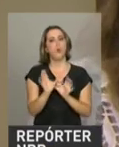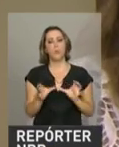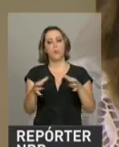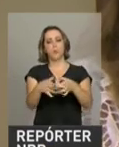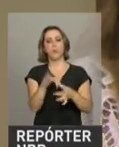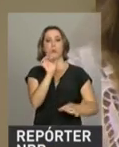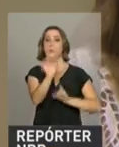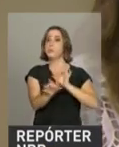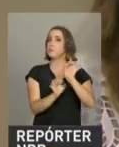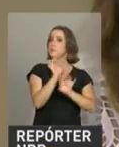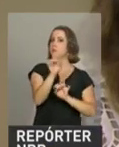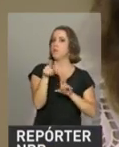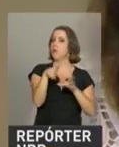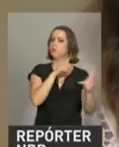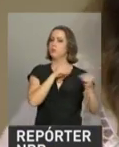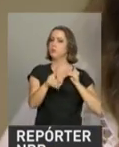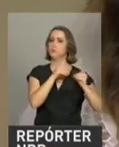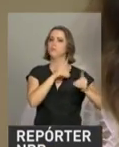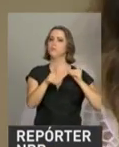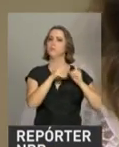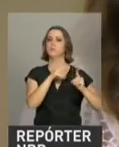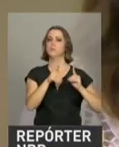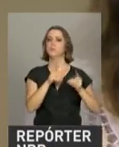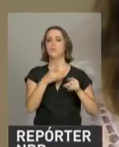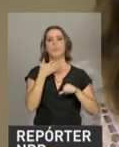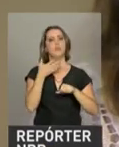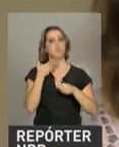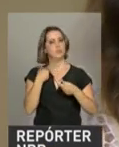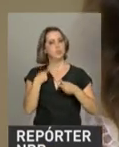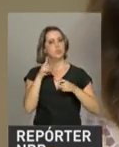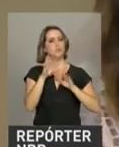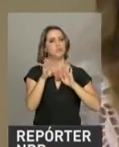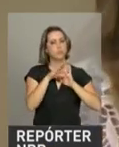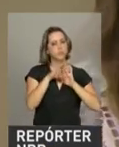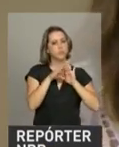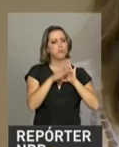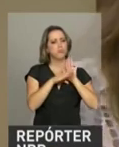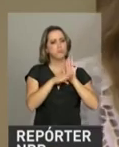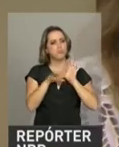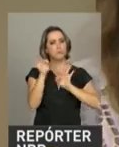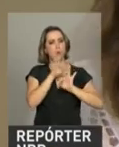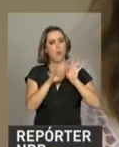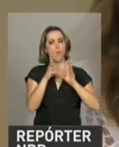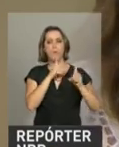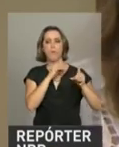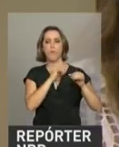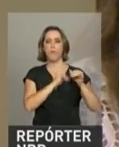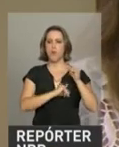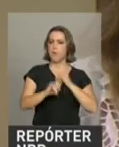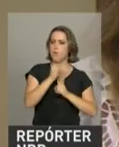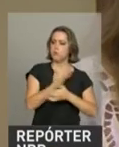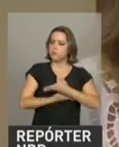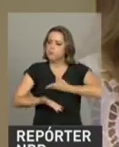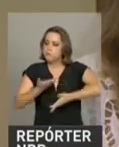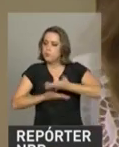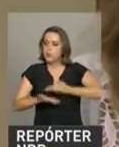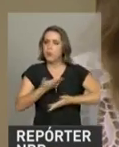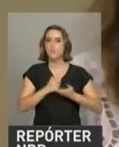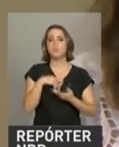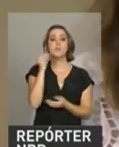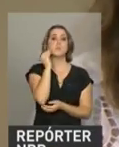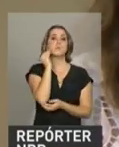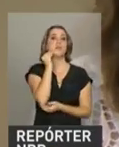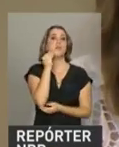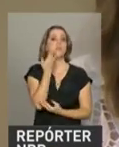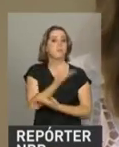grupo, para discutir e tentar padronizar, tentar trocar informações, tentar trocar